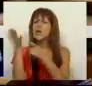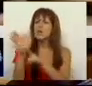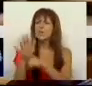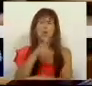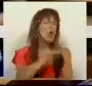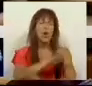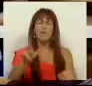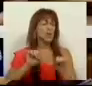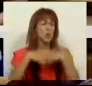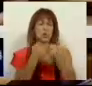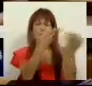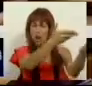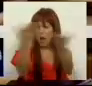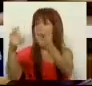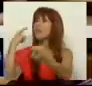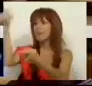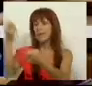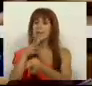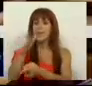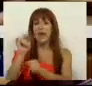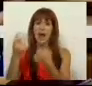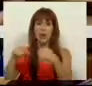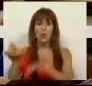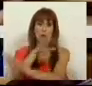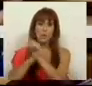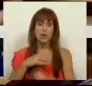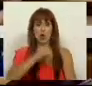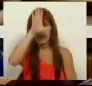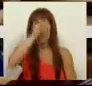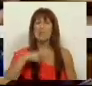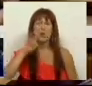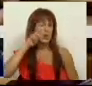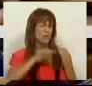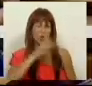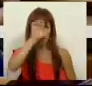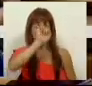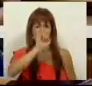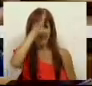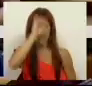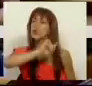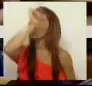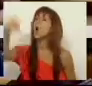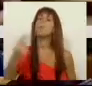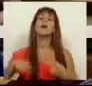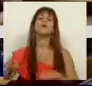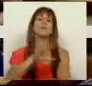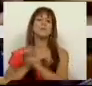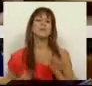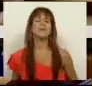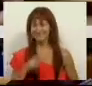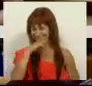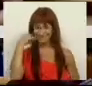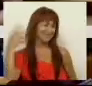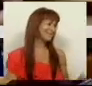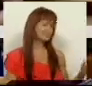de desgraça social para dar no Conselho Europeu, Sr. Primeiro-Ministro. Mas eu desconfio que o Sr. Primeiro-Ministro chegará ao Conselho Europeu